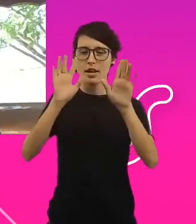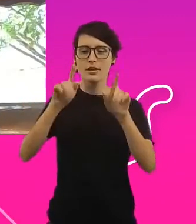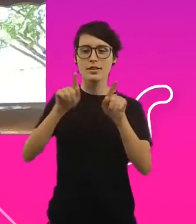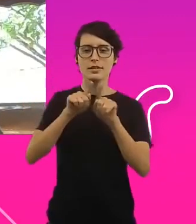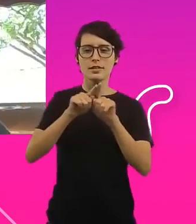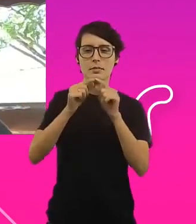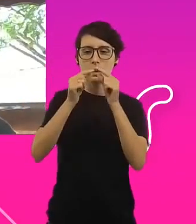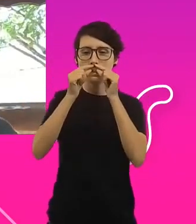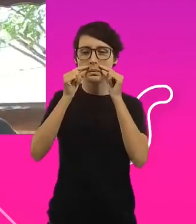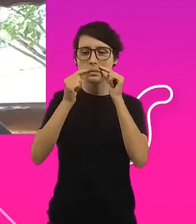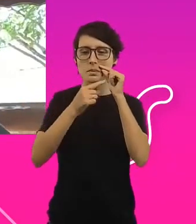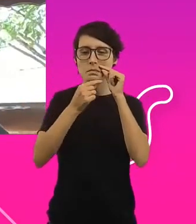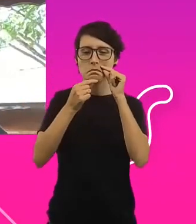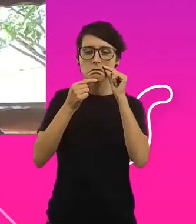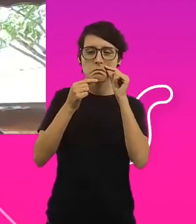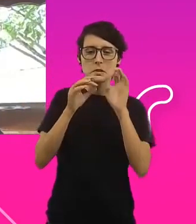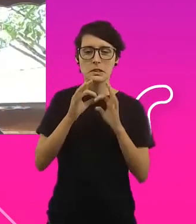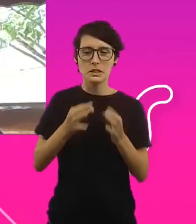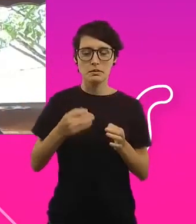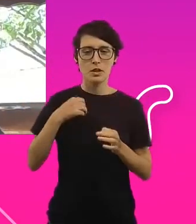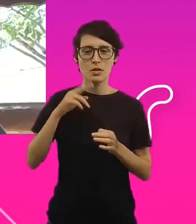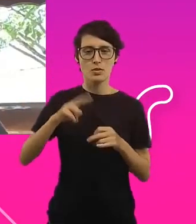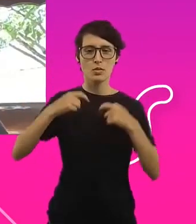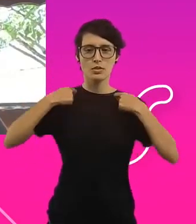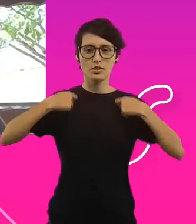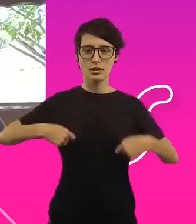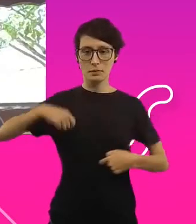uma blusa preta.